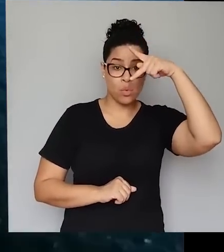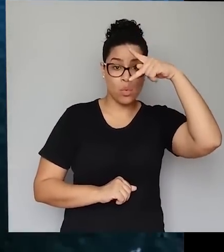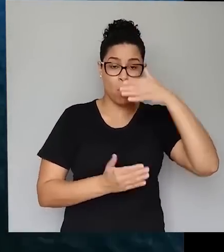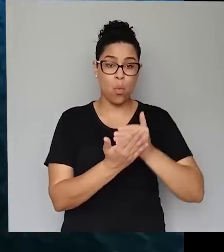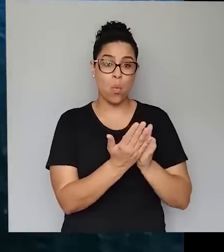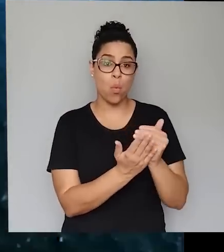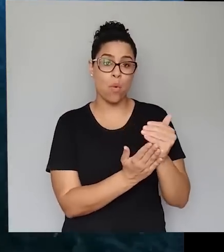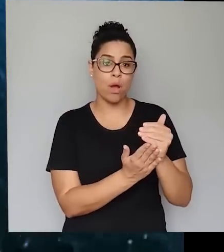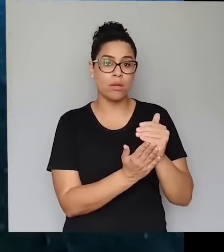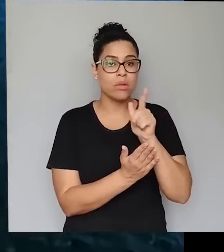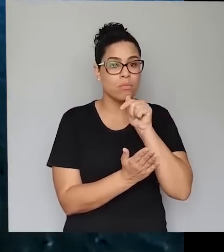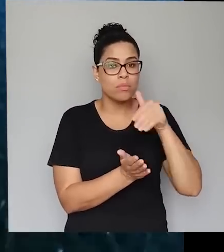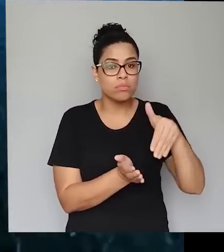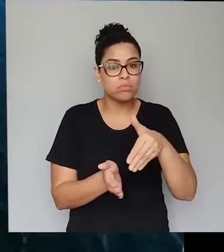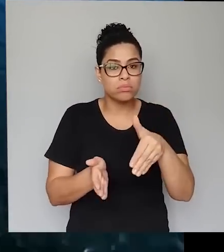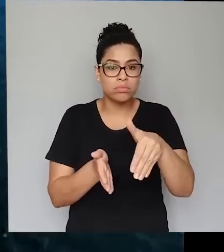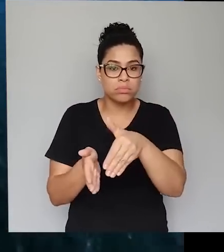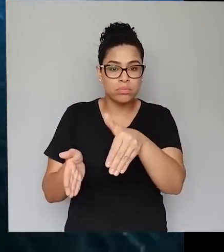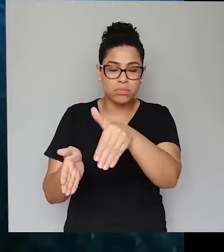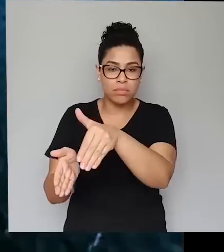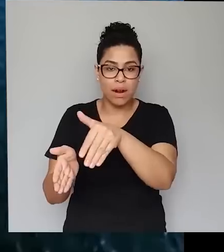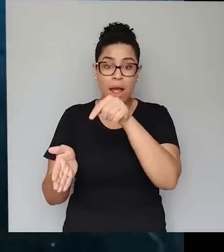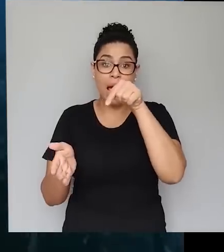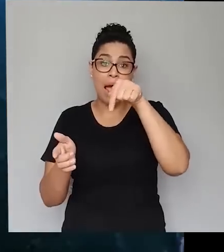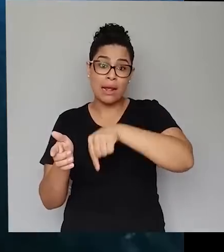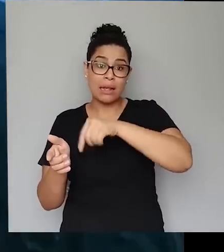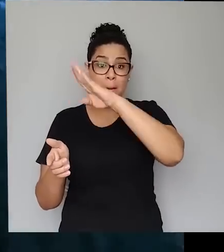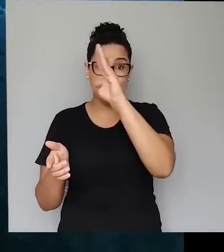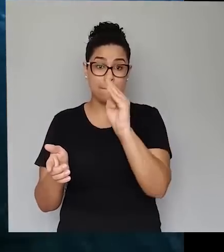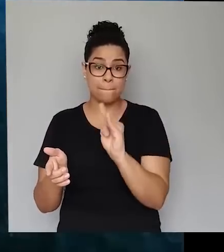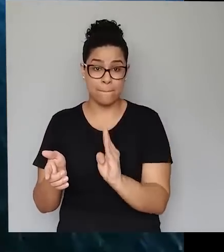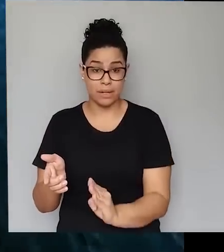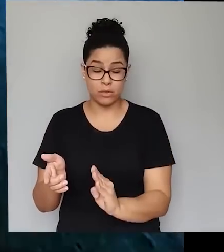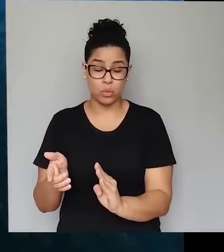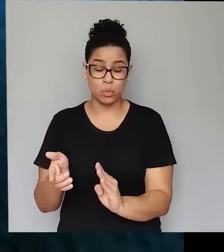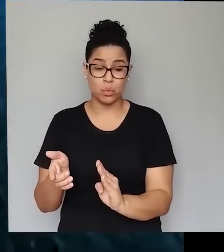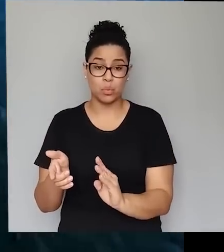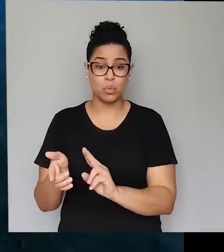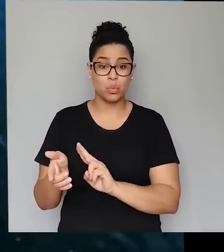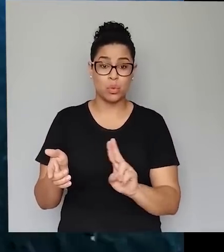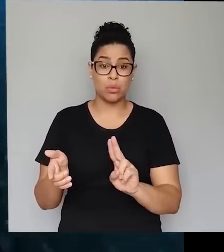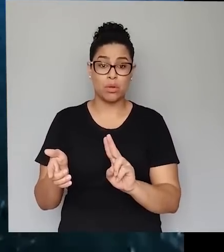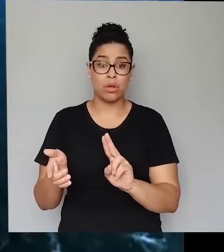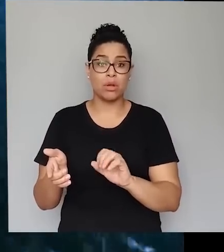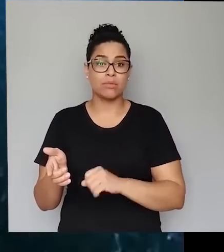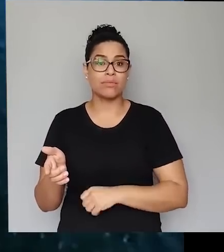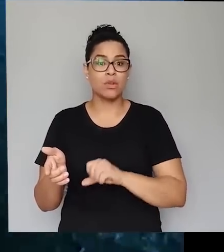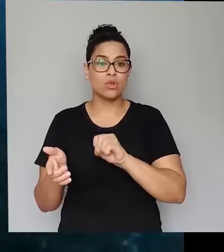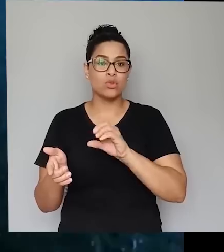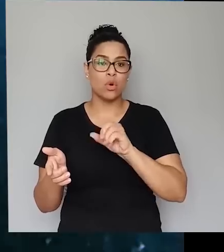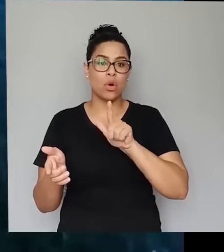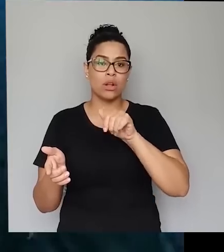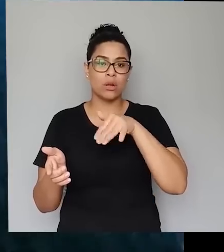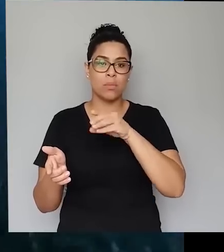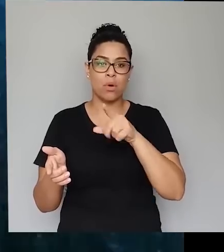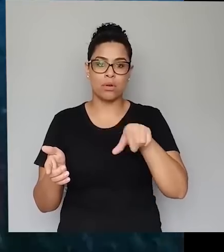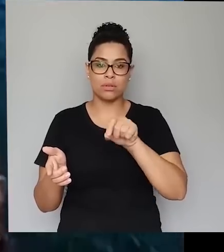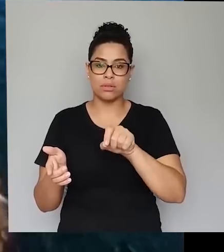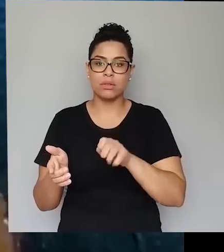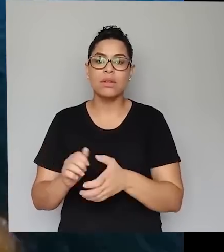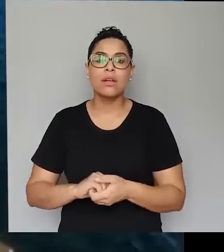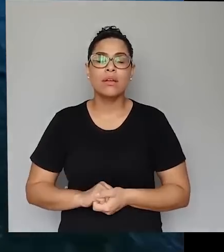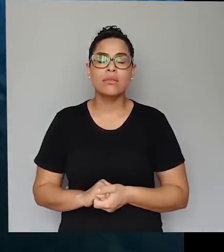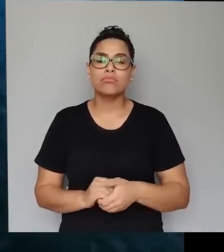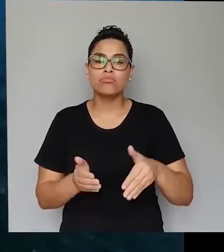é intitulado de Solimões. A confluência do rio Solimões com o Rio Negro constitui o rio